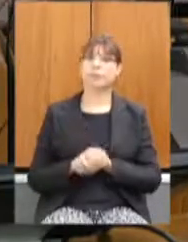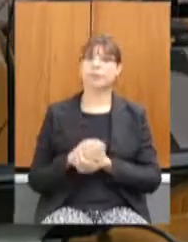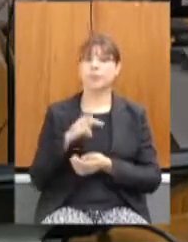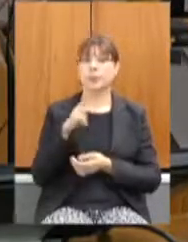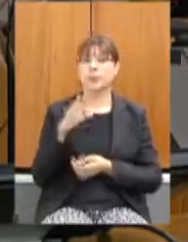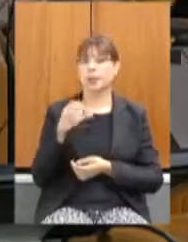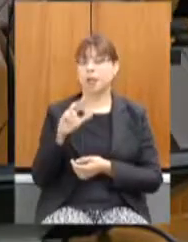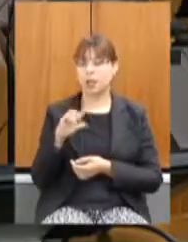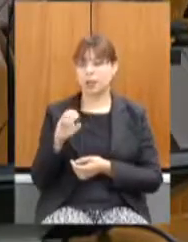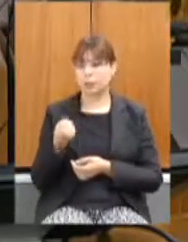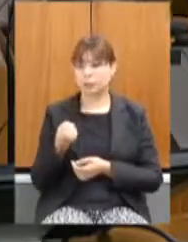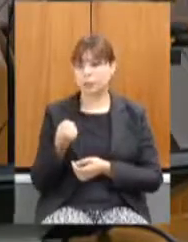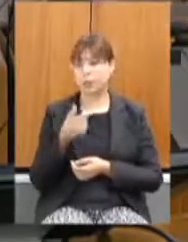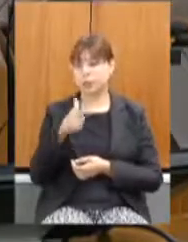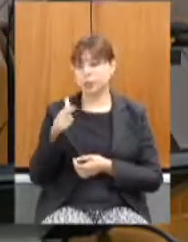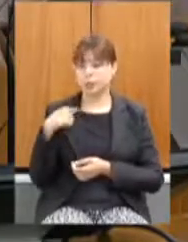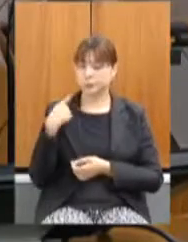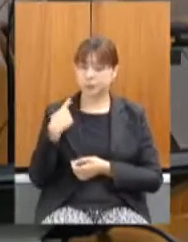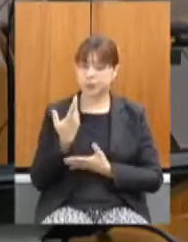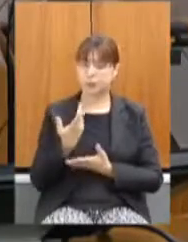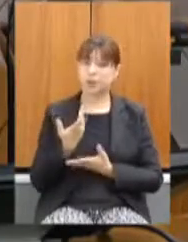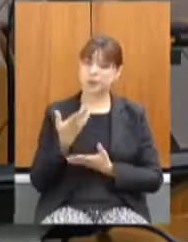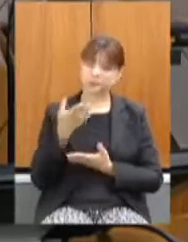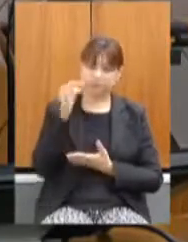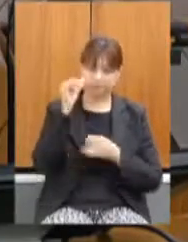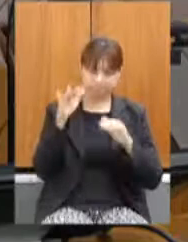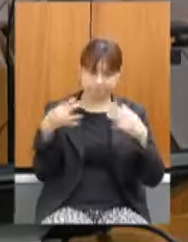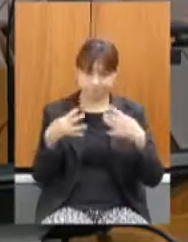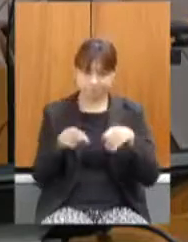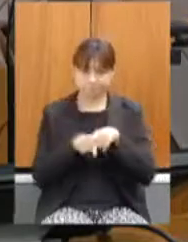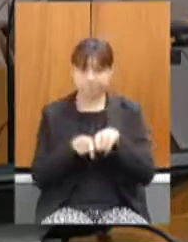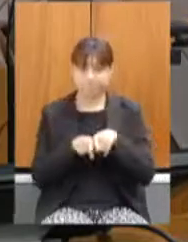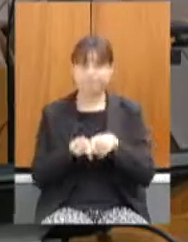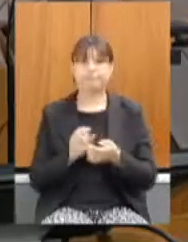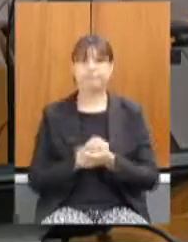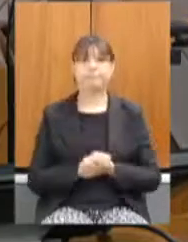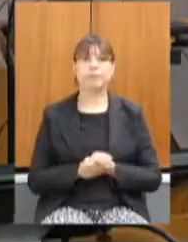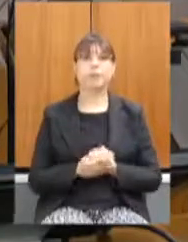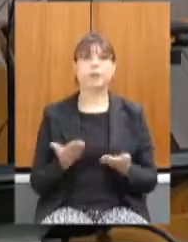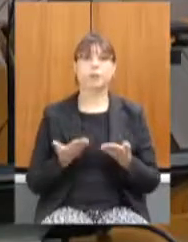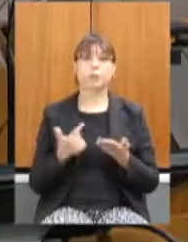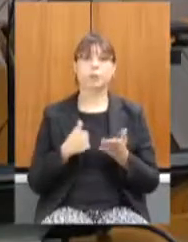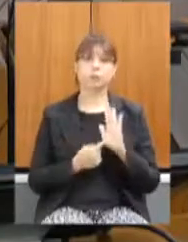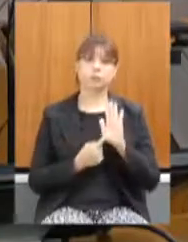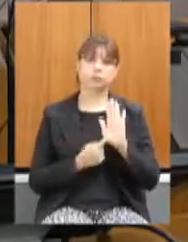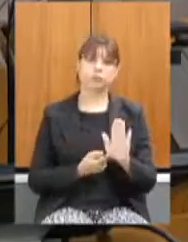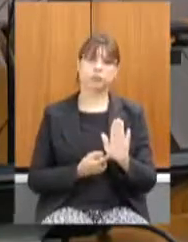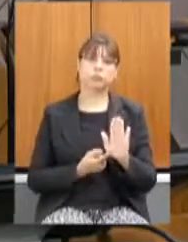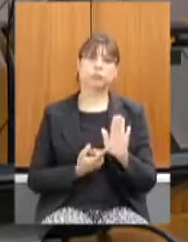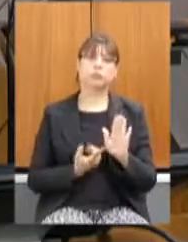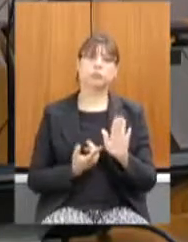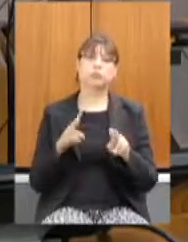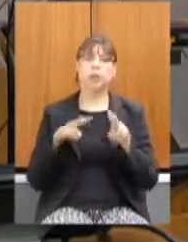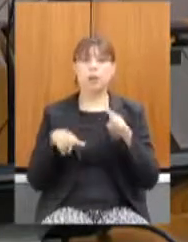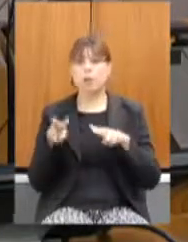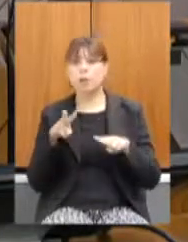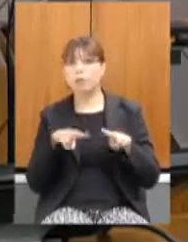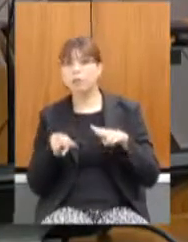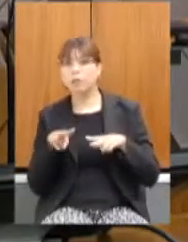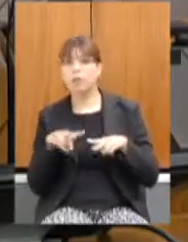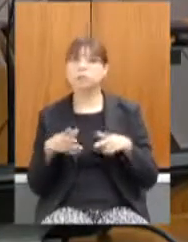todos que nos assistem e o trago aqui hoje uma avaliação da Secretaria Estadual saúde em relação